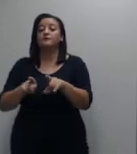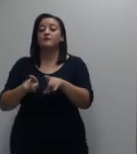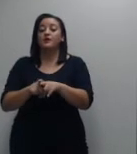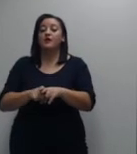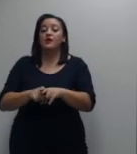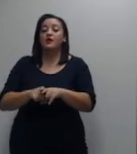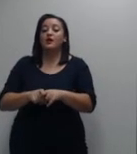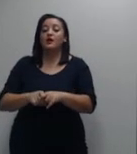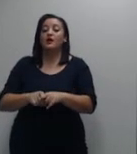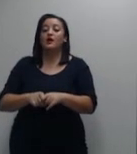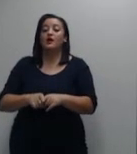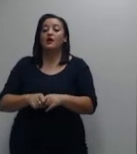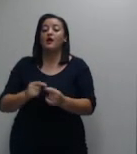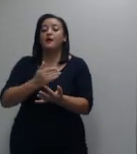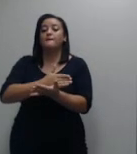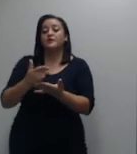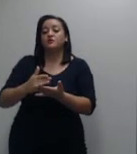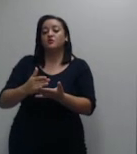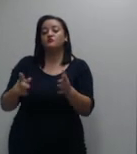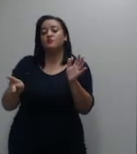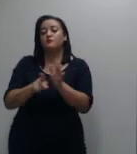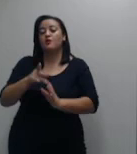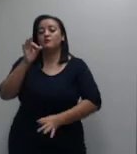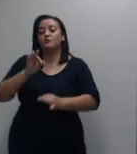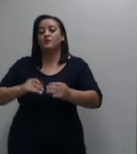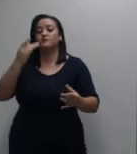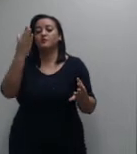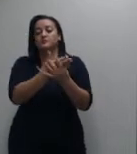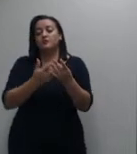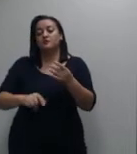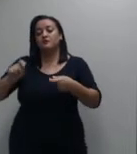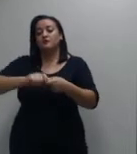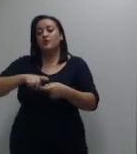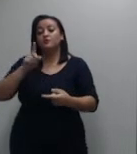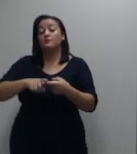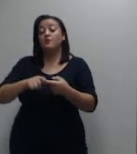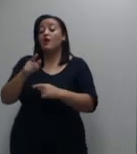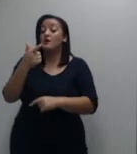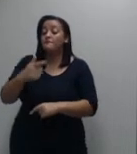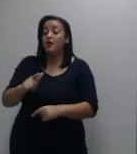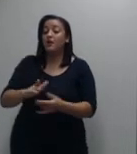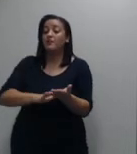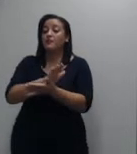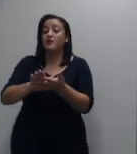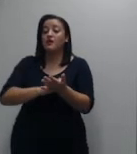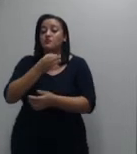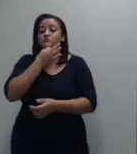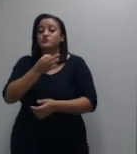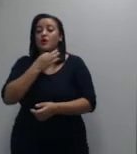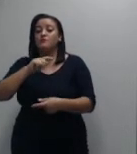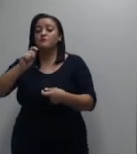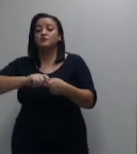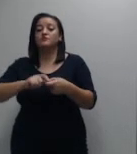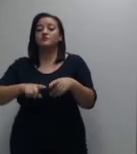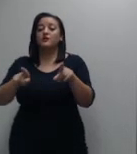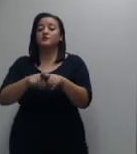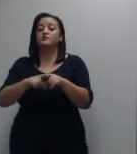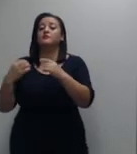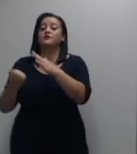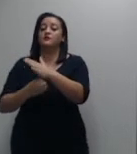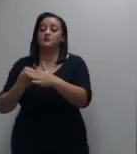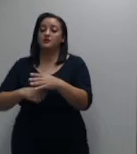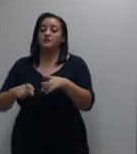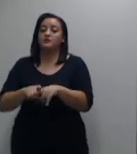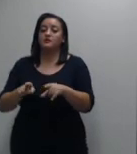reabertura do próprio julgamento dos embargos infringentes porque repito em um dojô argumento subsidiários da brazolio